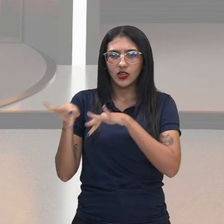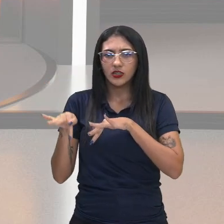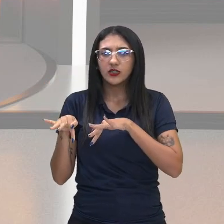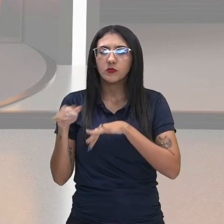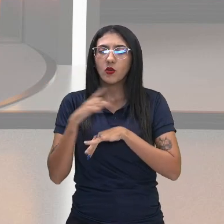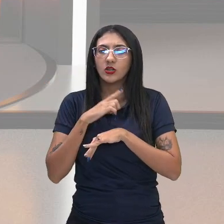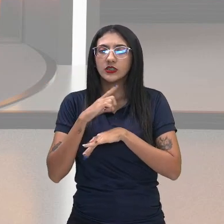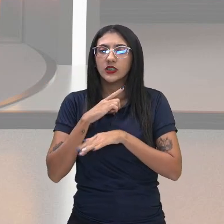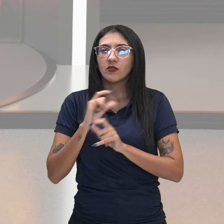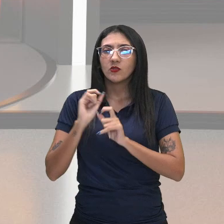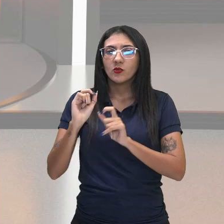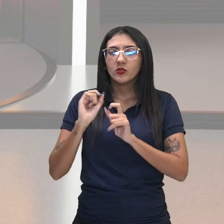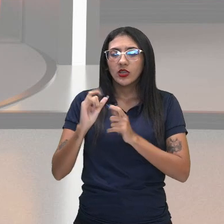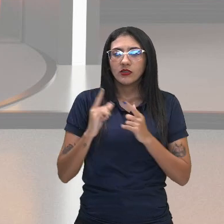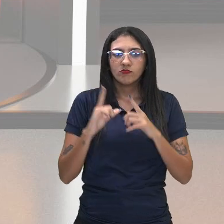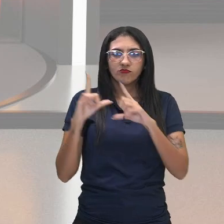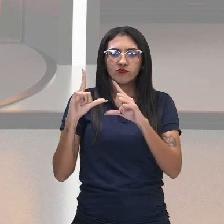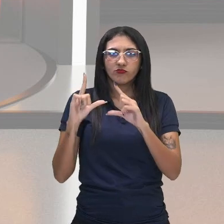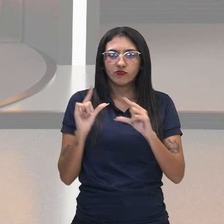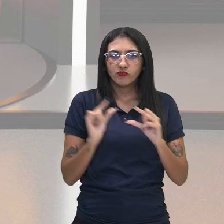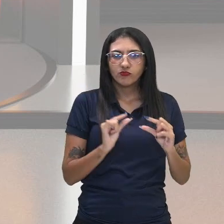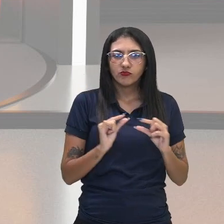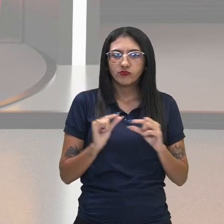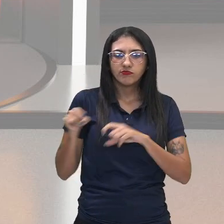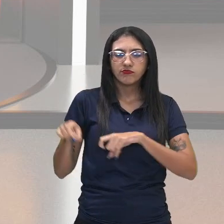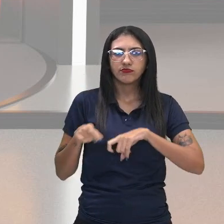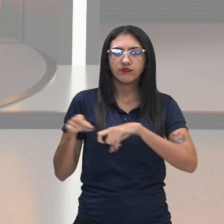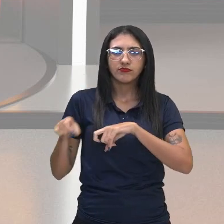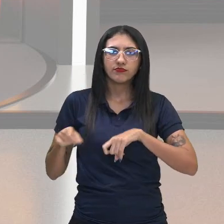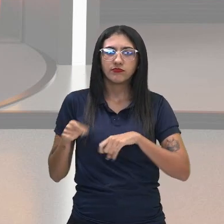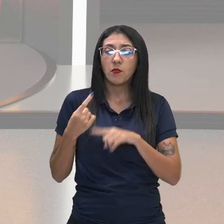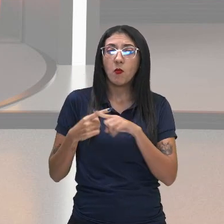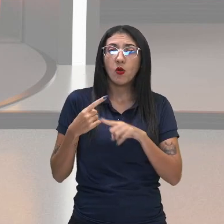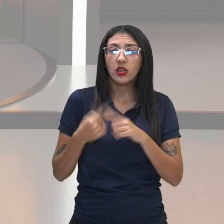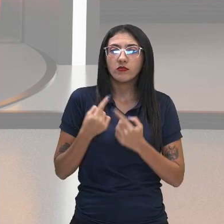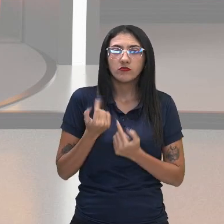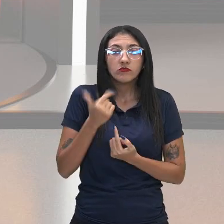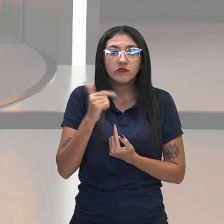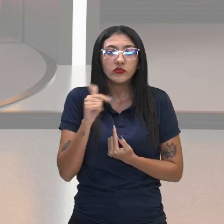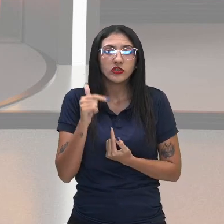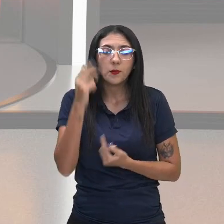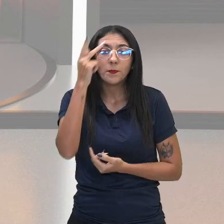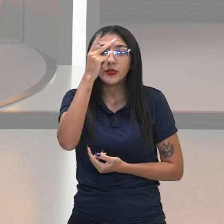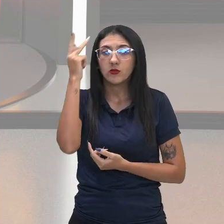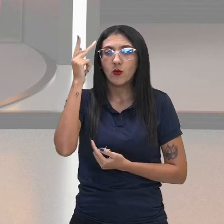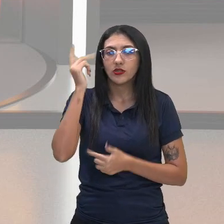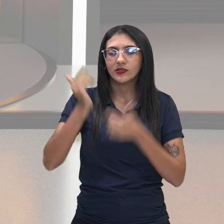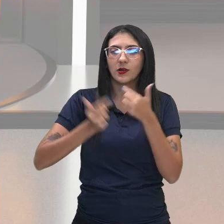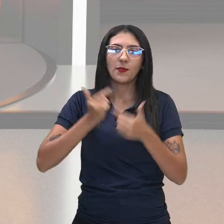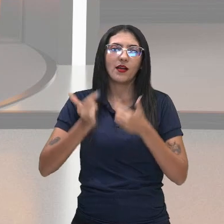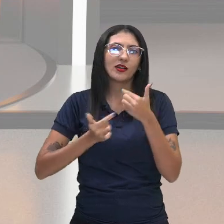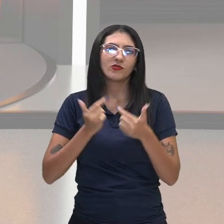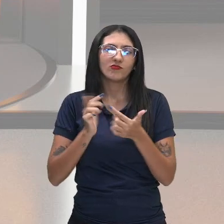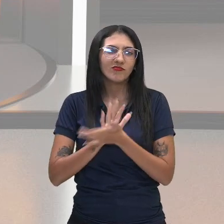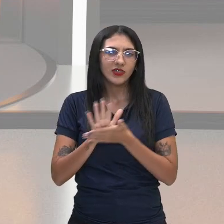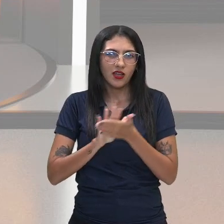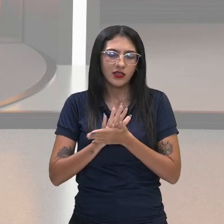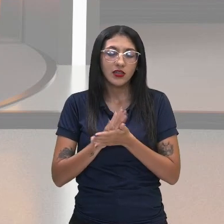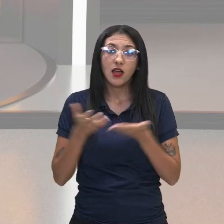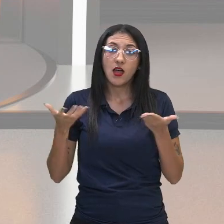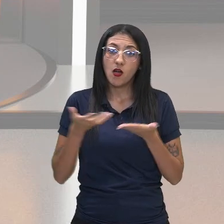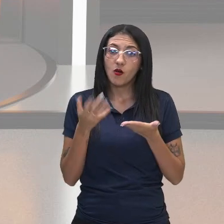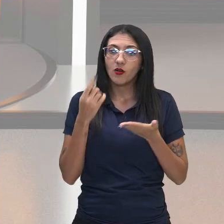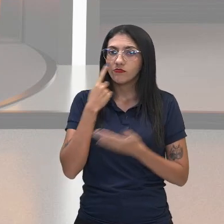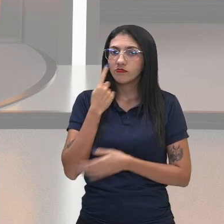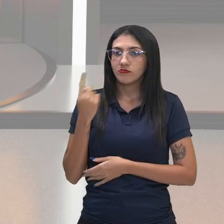um decréscimo na produção agrícola, por conta de quê? Da falta de mão de obra, principalmente. Não é? Então, agora aqui nós vamos